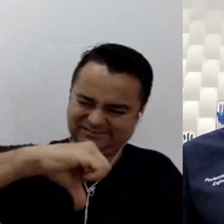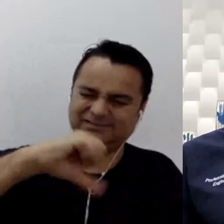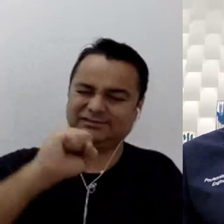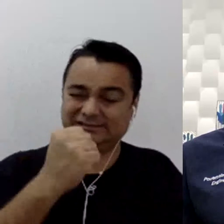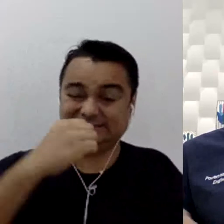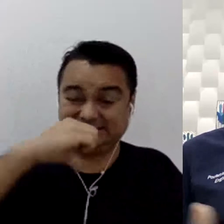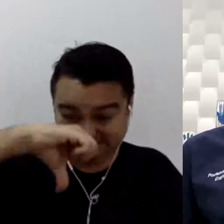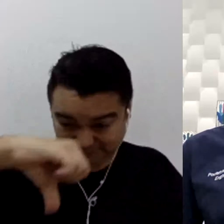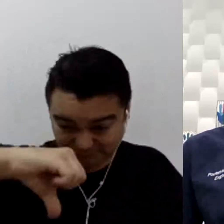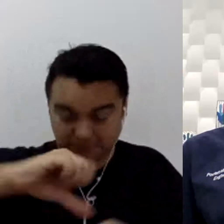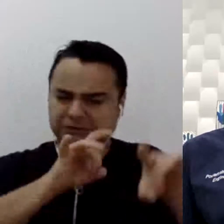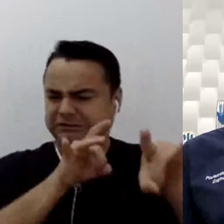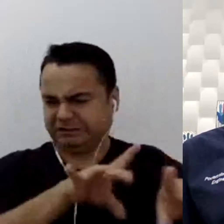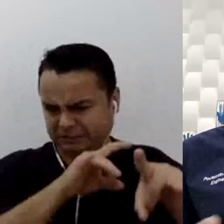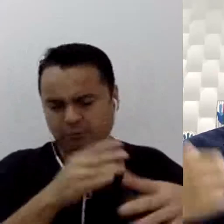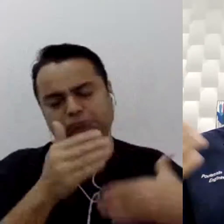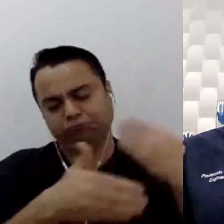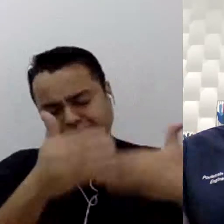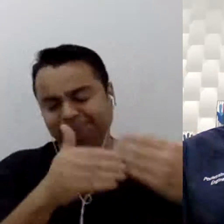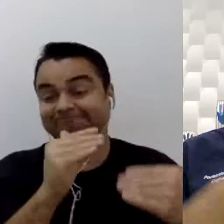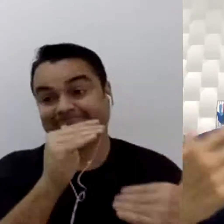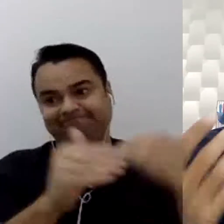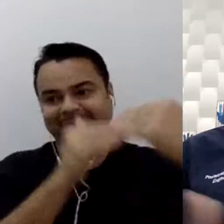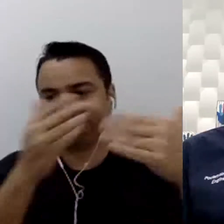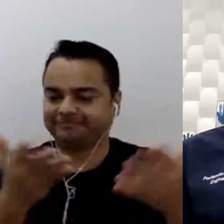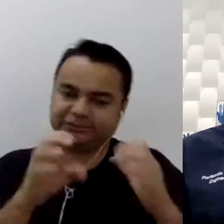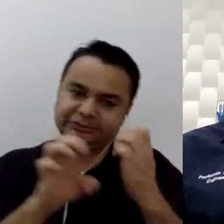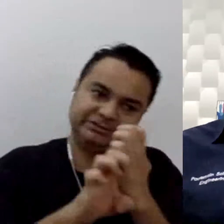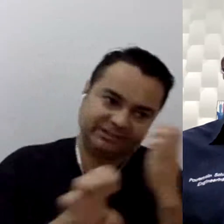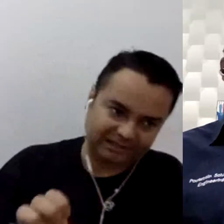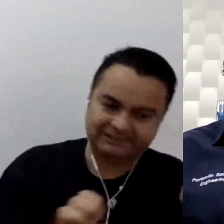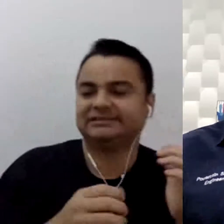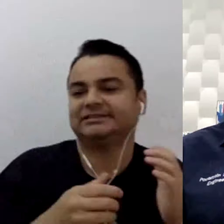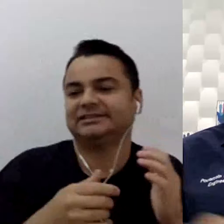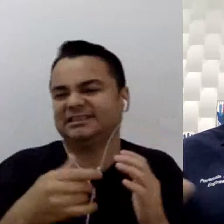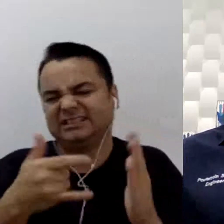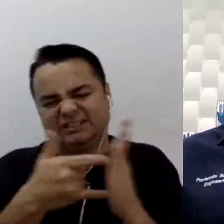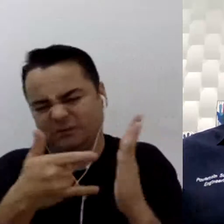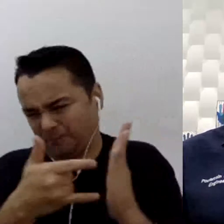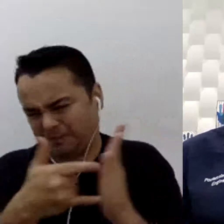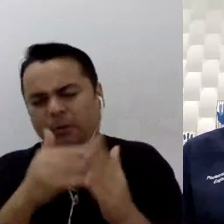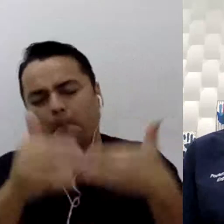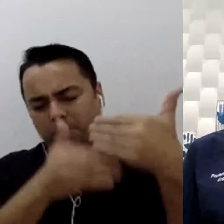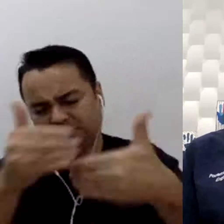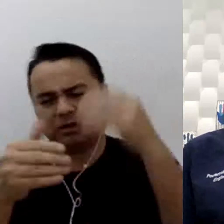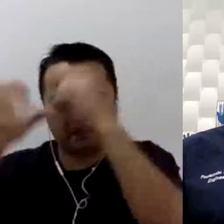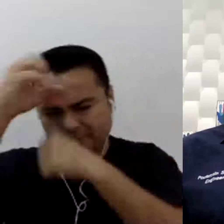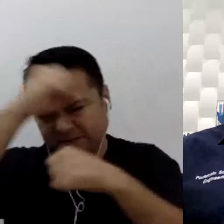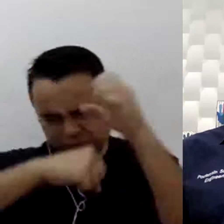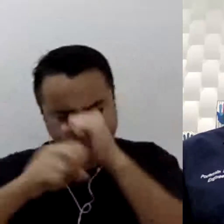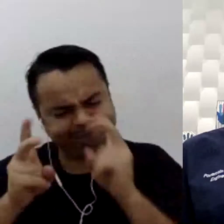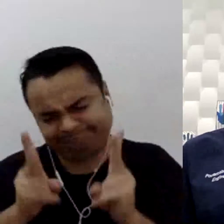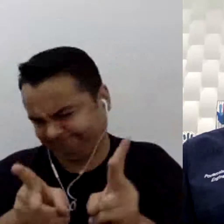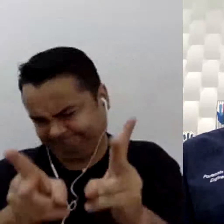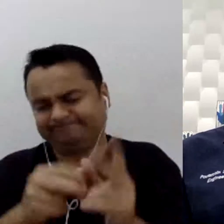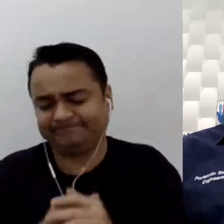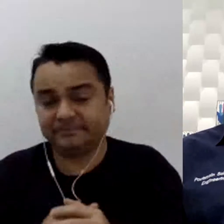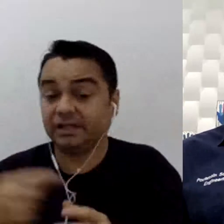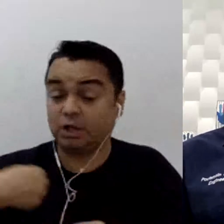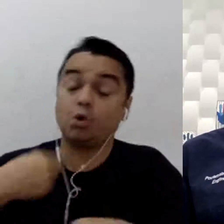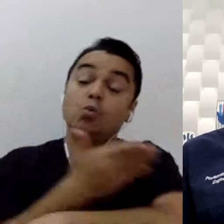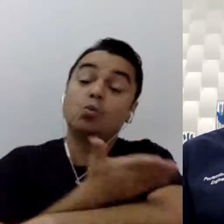me desenvolver, e hoje, né, engenharia, desenvolvendo todo esse processo. Então, é um processo de aprendizado continuamente. E eu